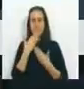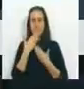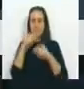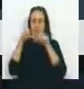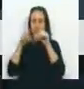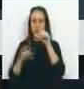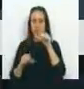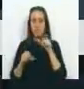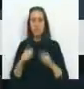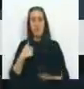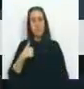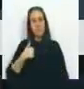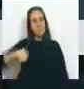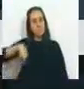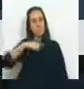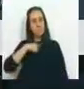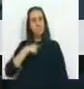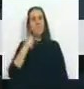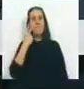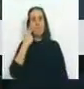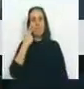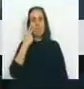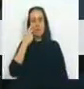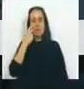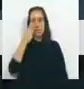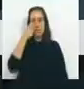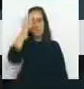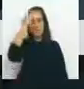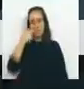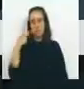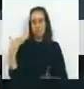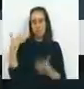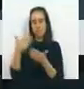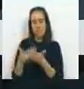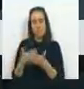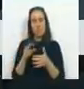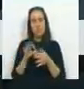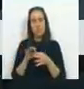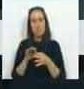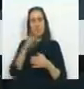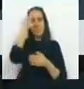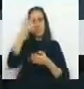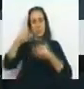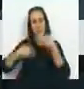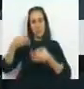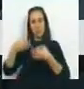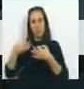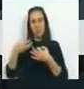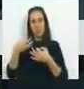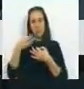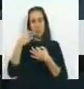que tem uma história de vida ligada à magistratura do Ministério Público, que a honra,